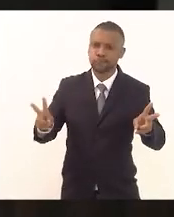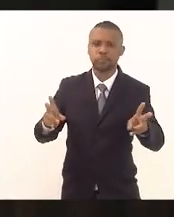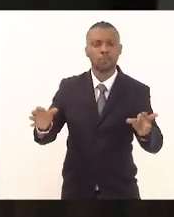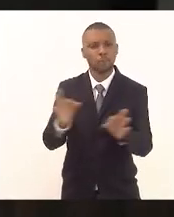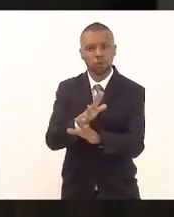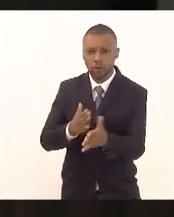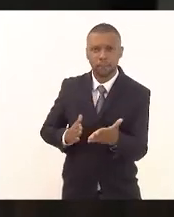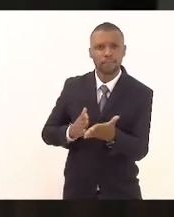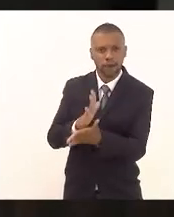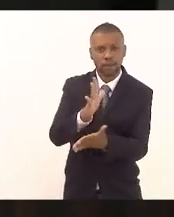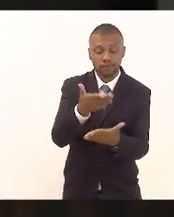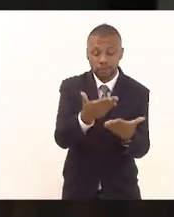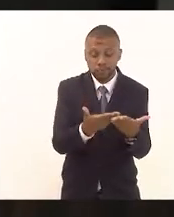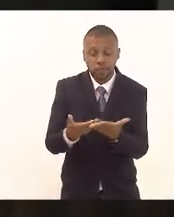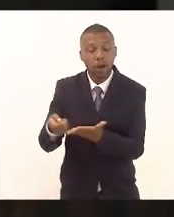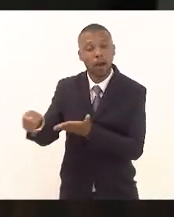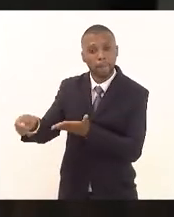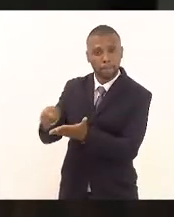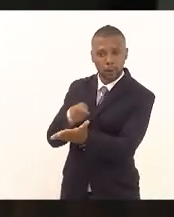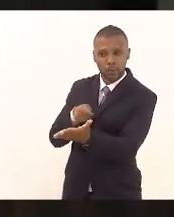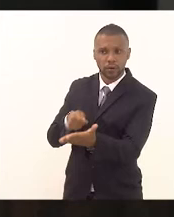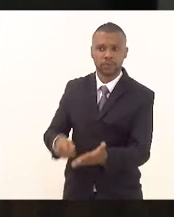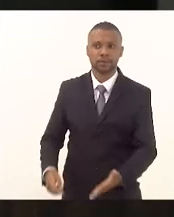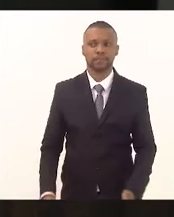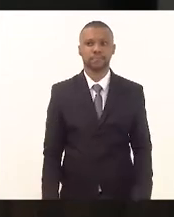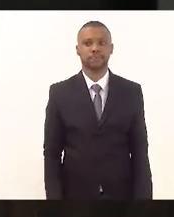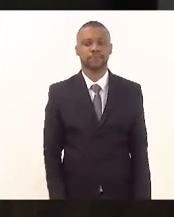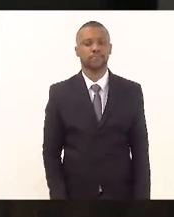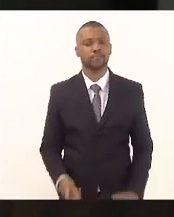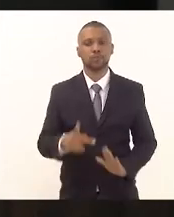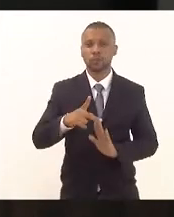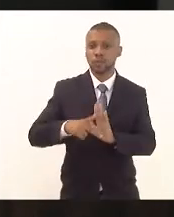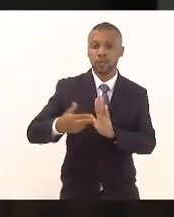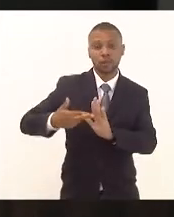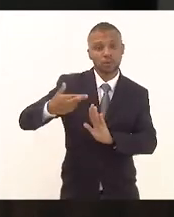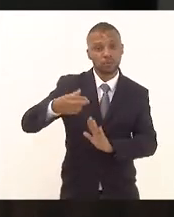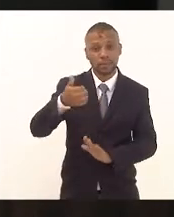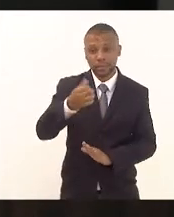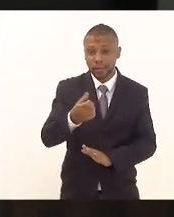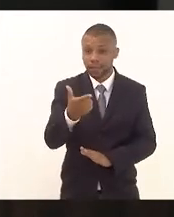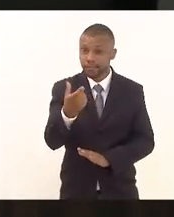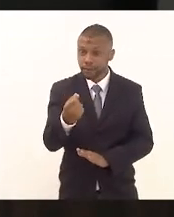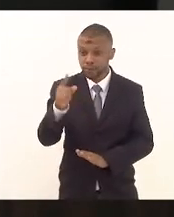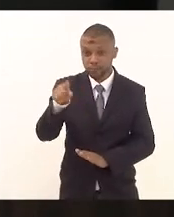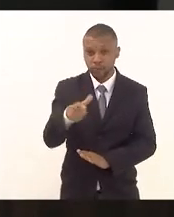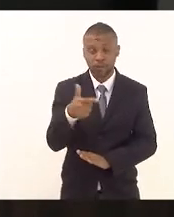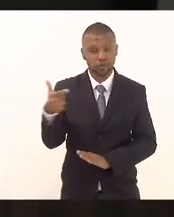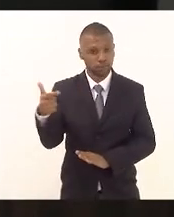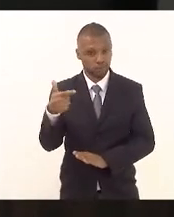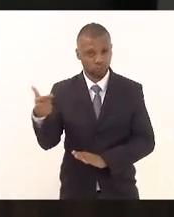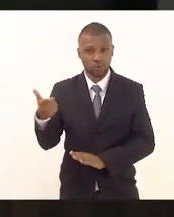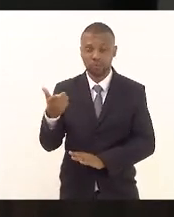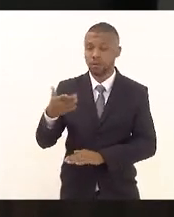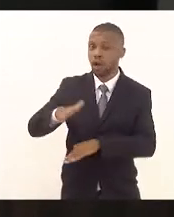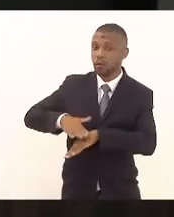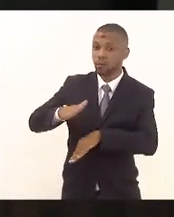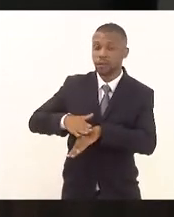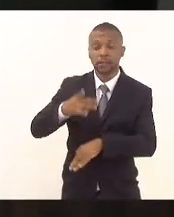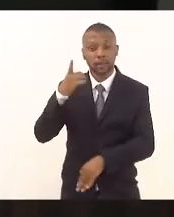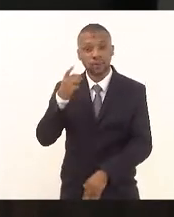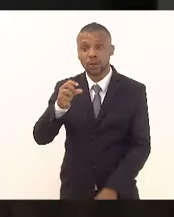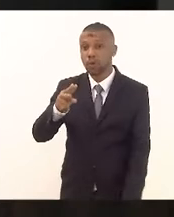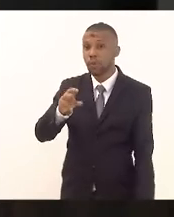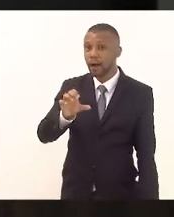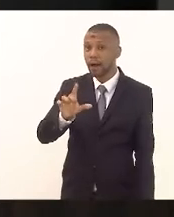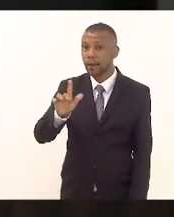aprovados, vai à promulgação. Projeto de resolução 1020 de 22, de autoria do deputado Wellington José, concede